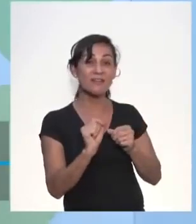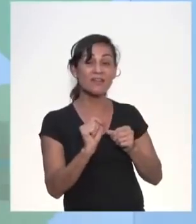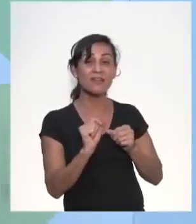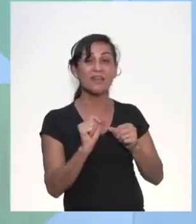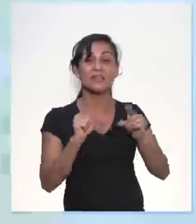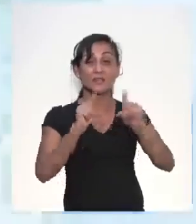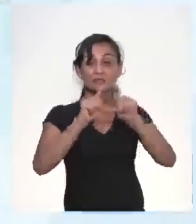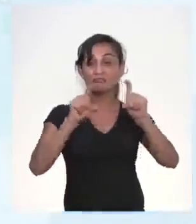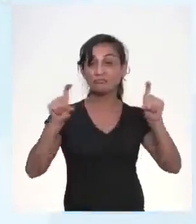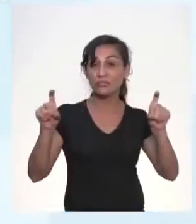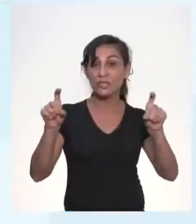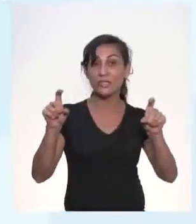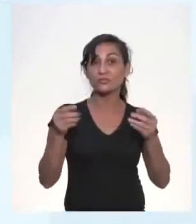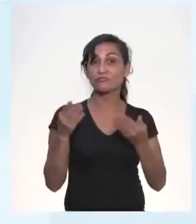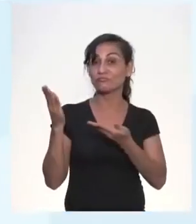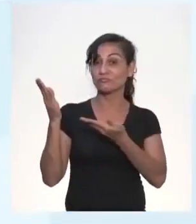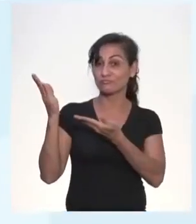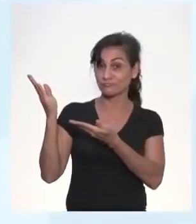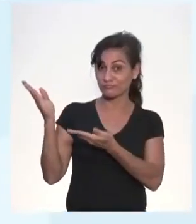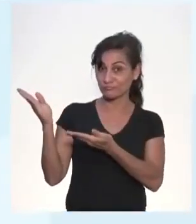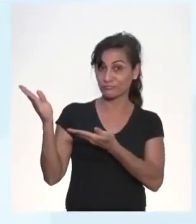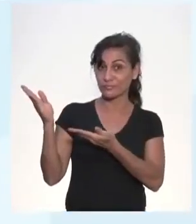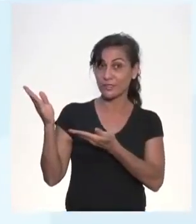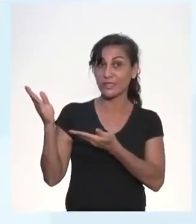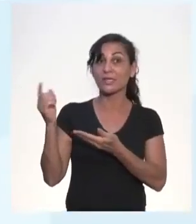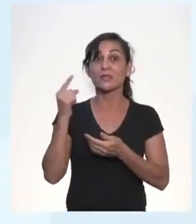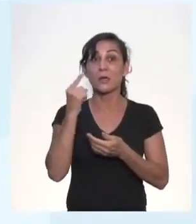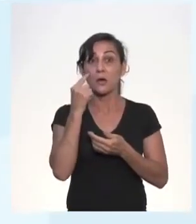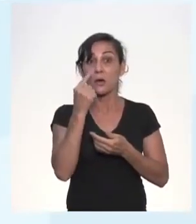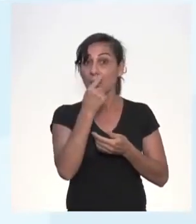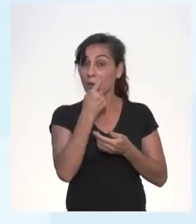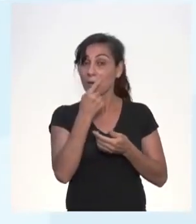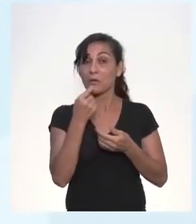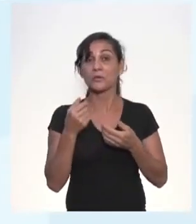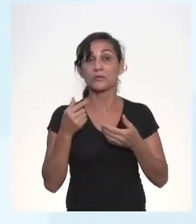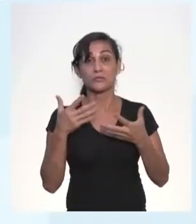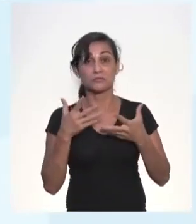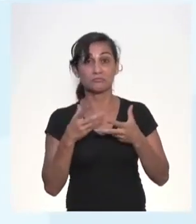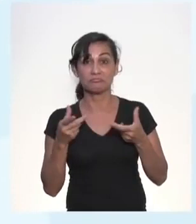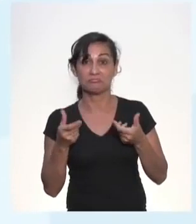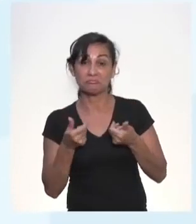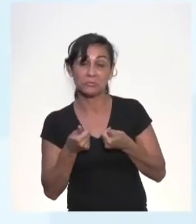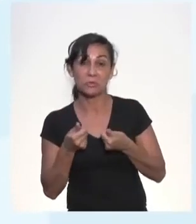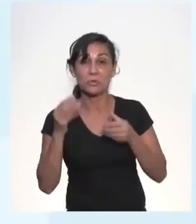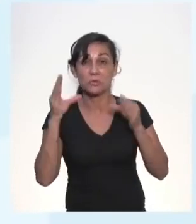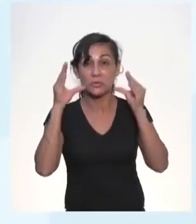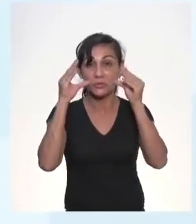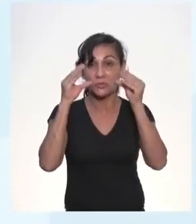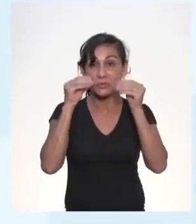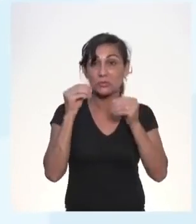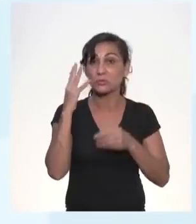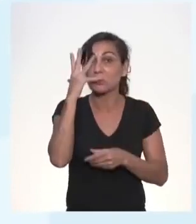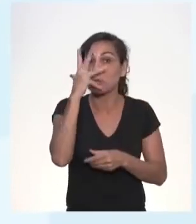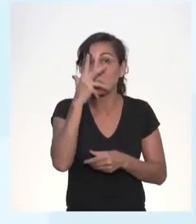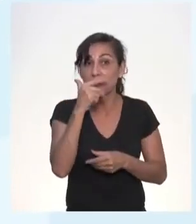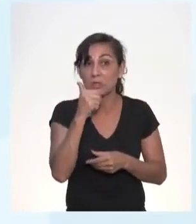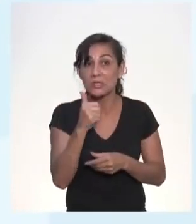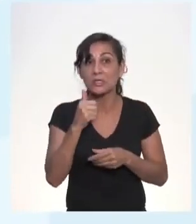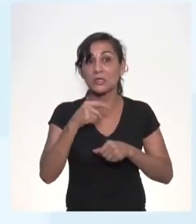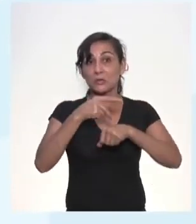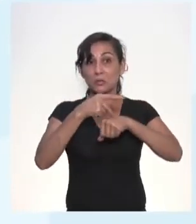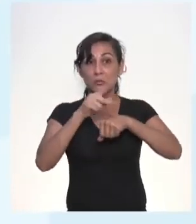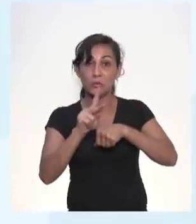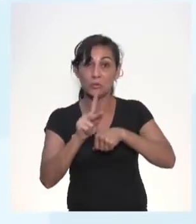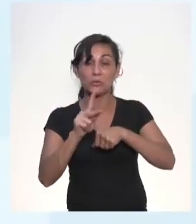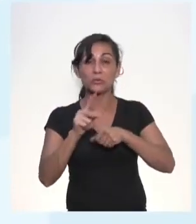moça faceira dos olhos escuros, tão lindos, tão puros, que noite fagueira, o eu lírico usa uma comparação para dar expressividade na